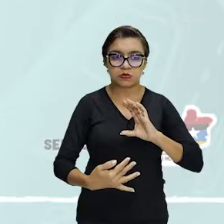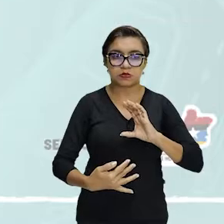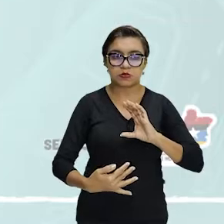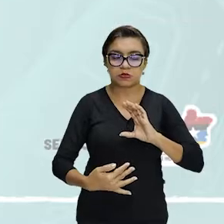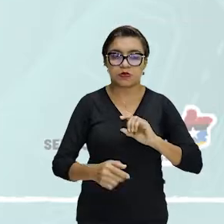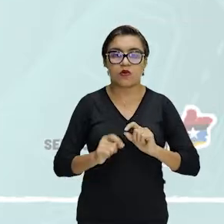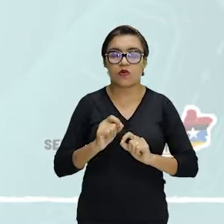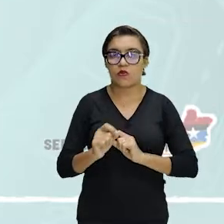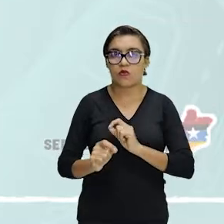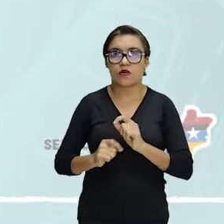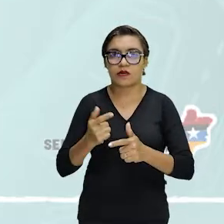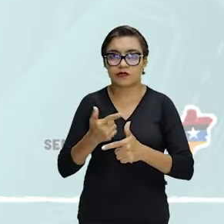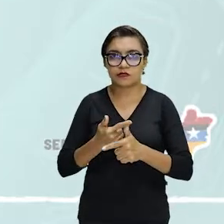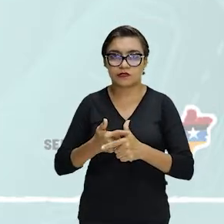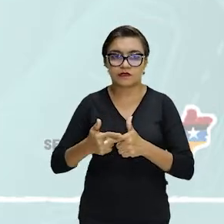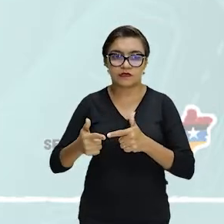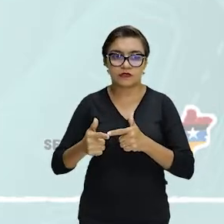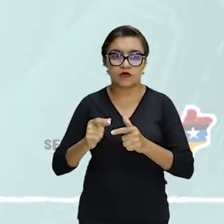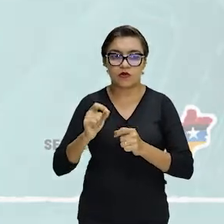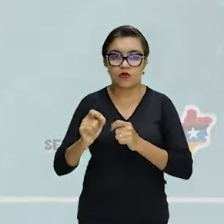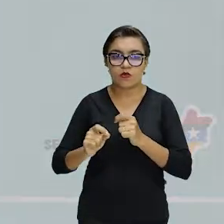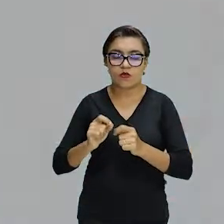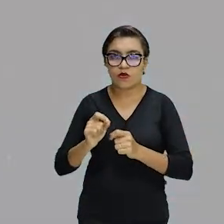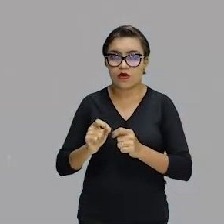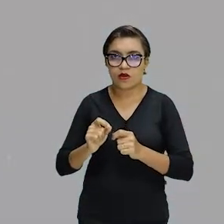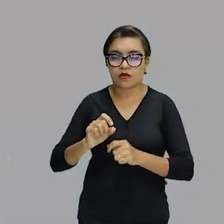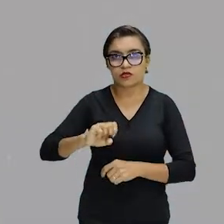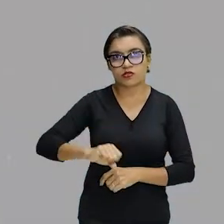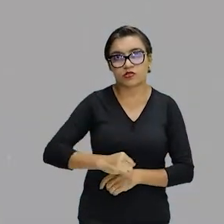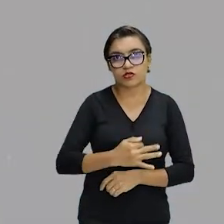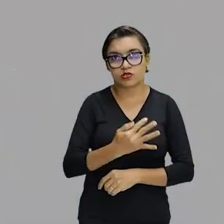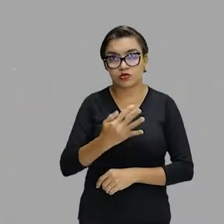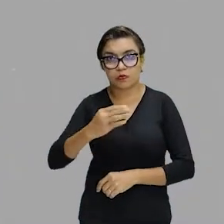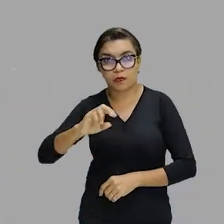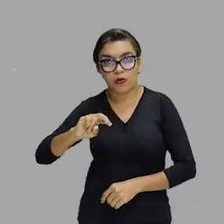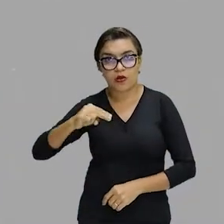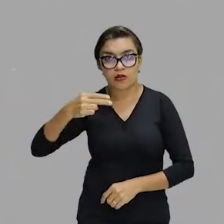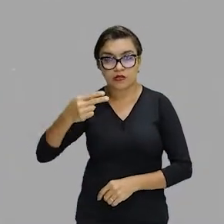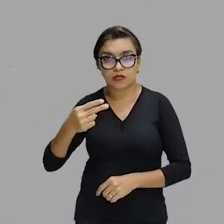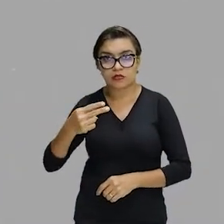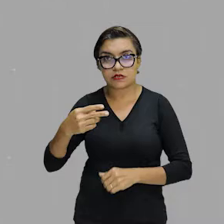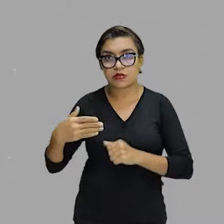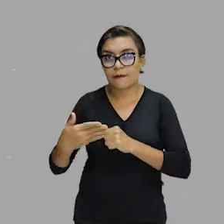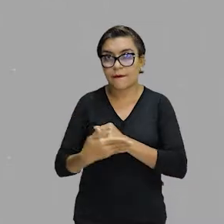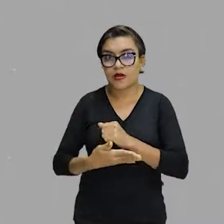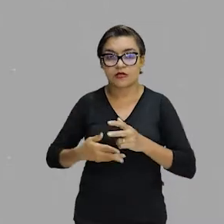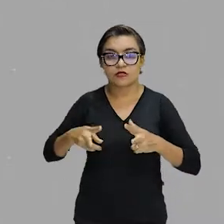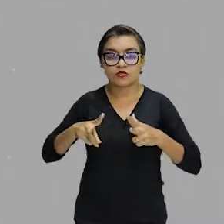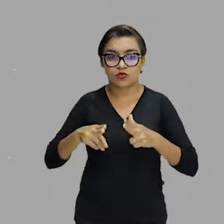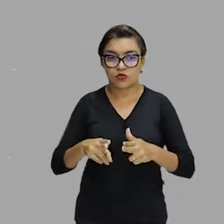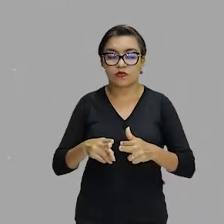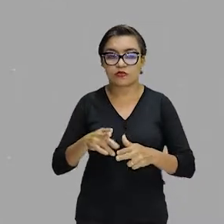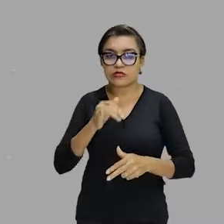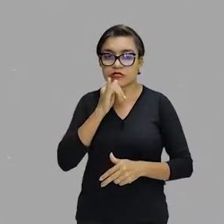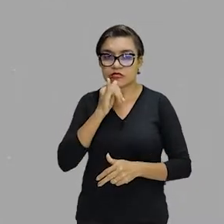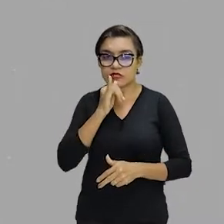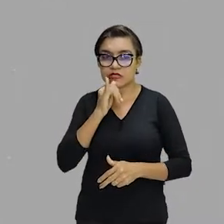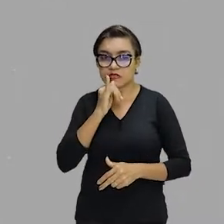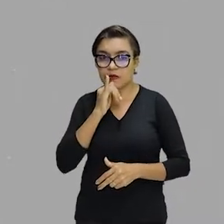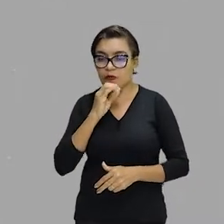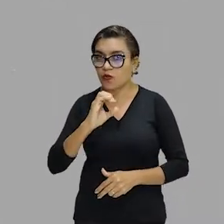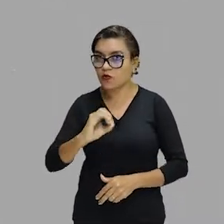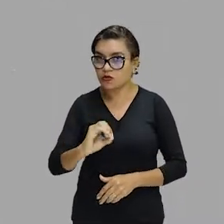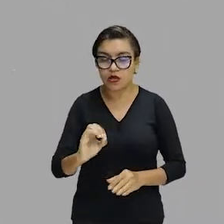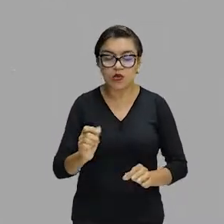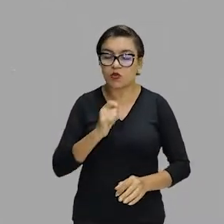de potências de mesma base. Aqui nós precisamos lembrar que essa base, esse número A, não vai poder ser o zero